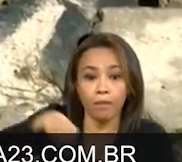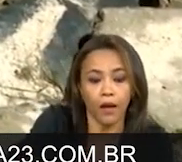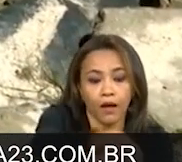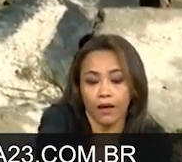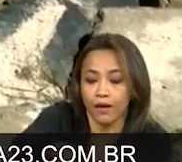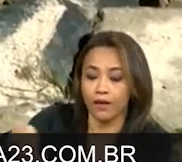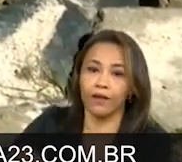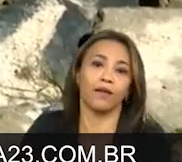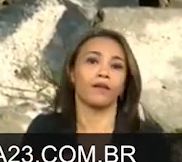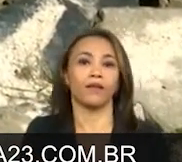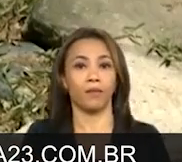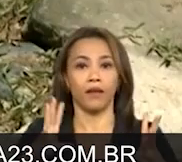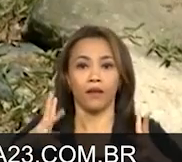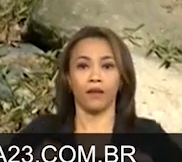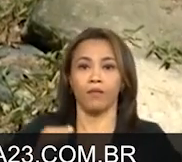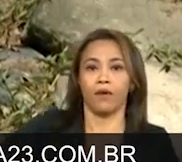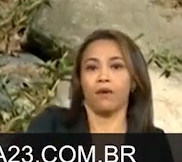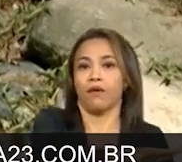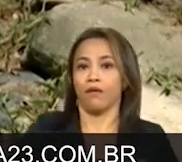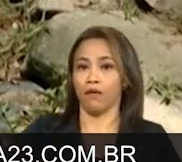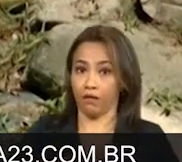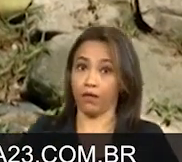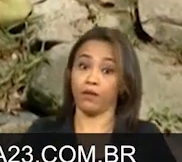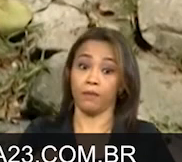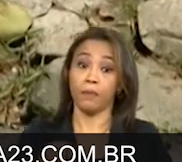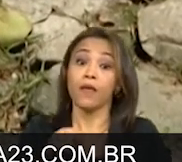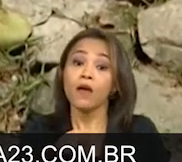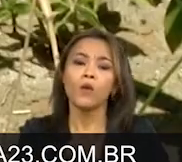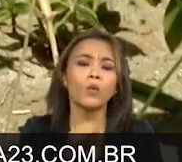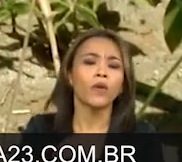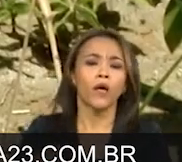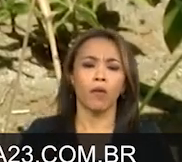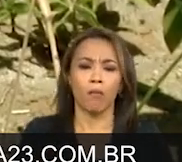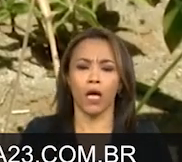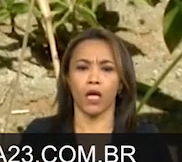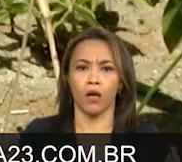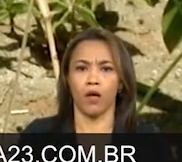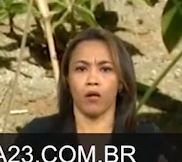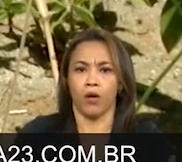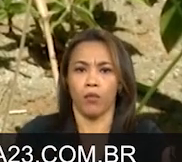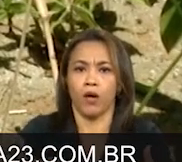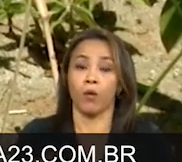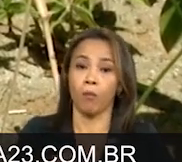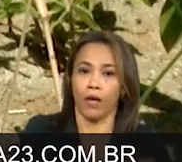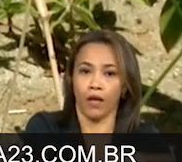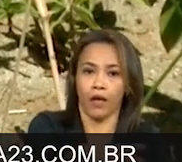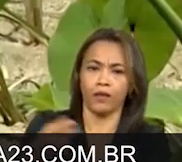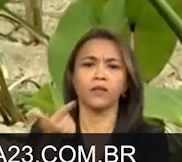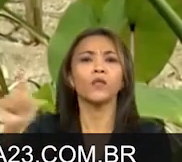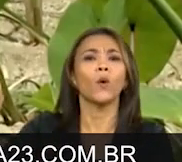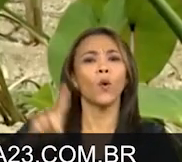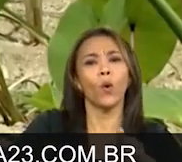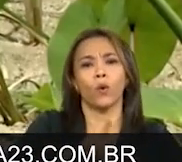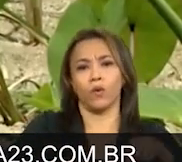de purificação do esgoto. O sistema funciona com uma barreira montada com pedras e outros materiais